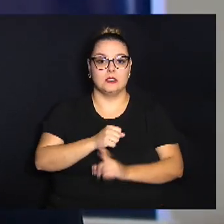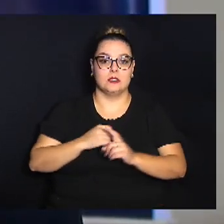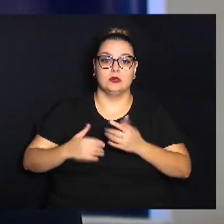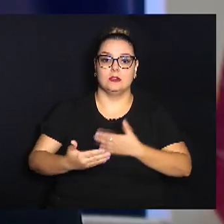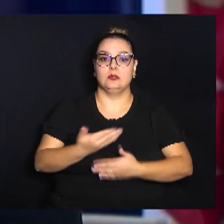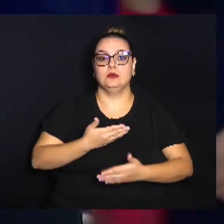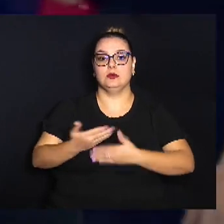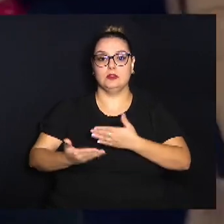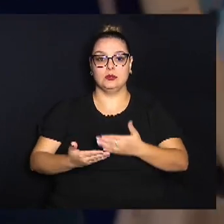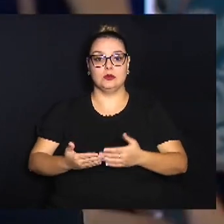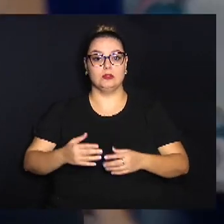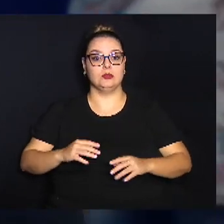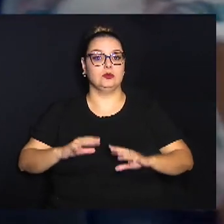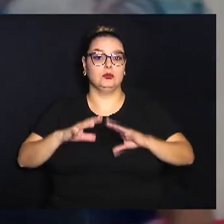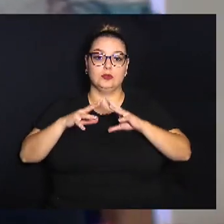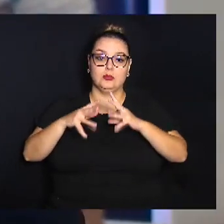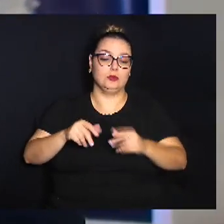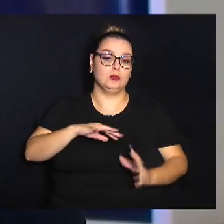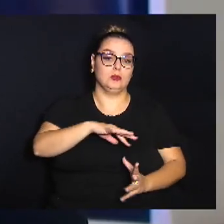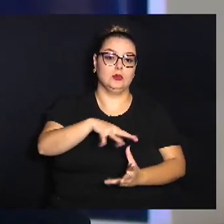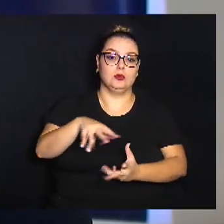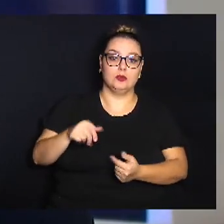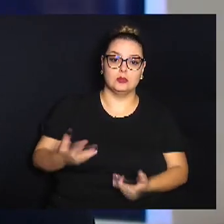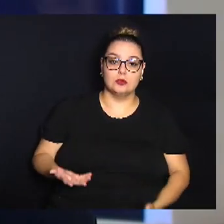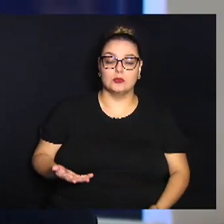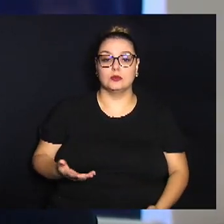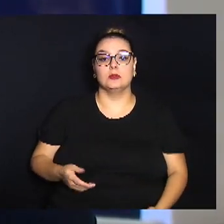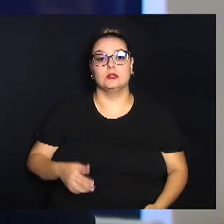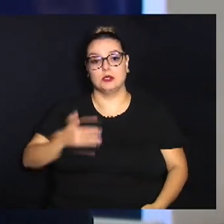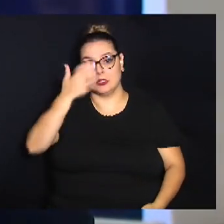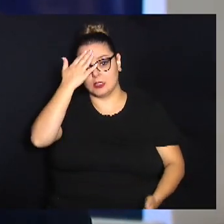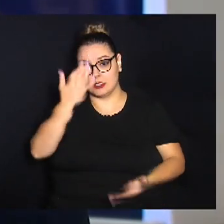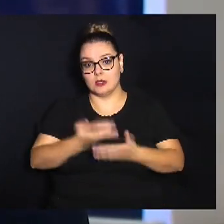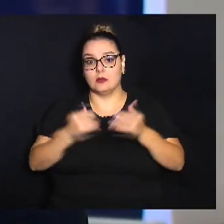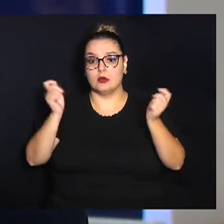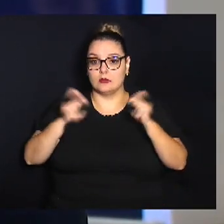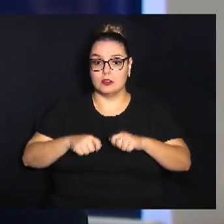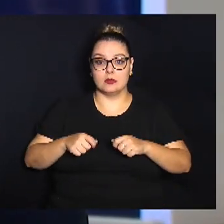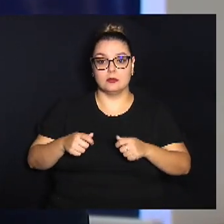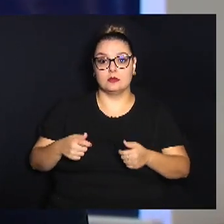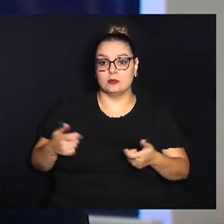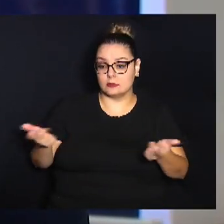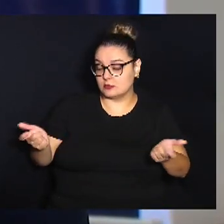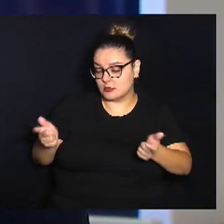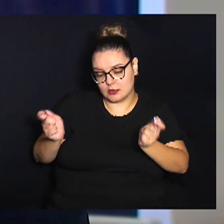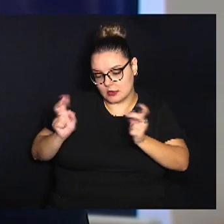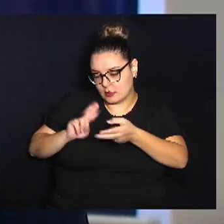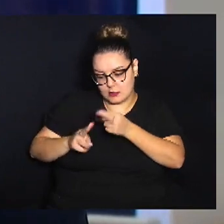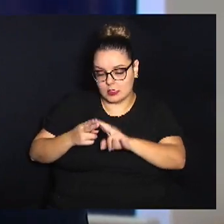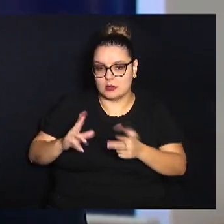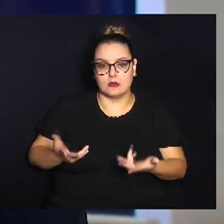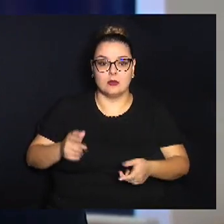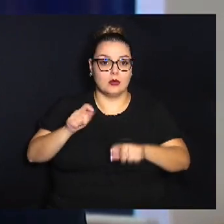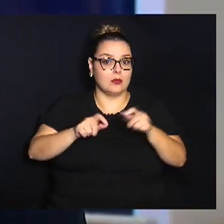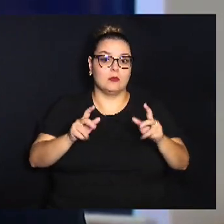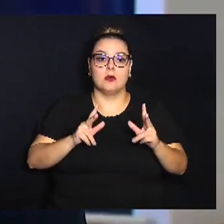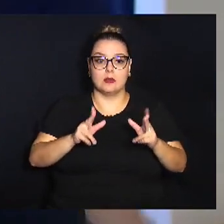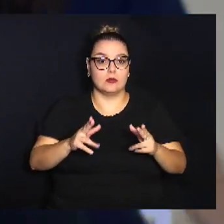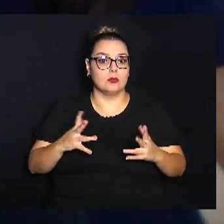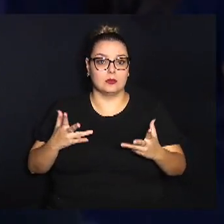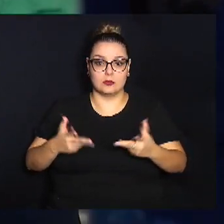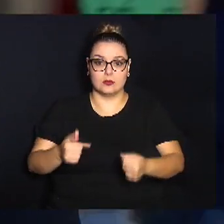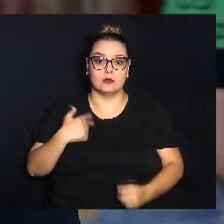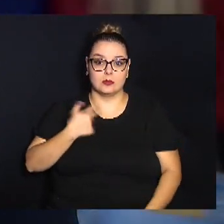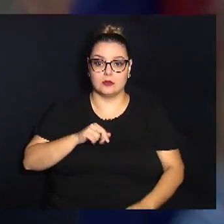no mundo, e a gente tem que acreditar na capacidade, na potencialidade dessas pessoas. Elas são pessoas como todos nós, que todos nós